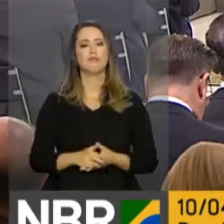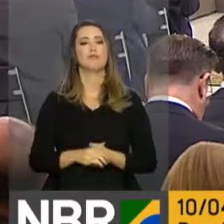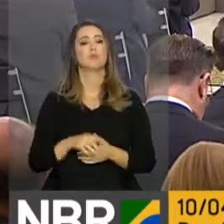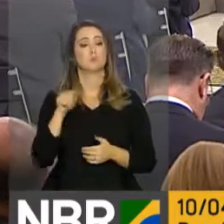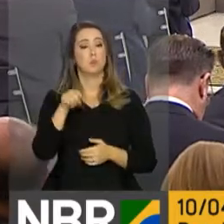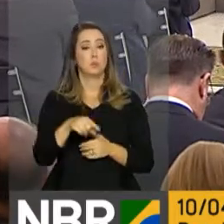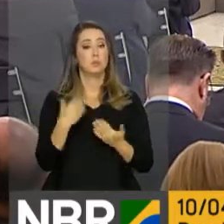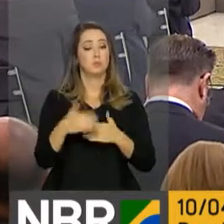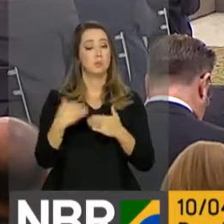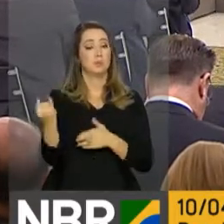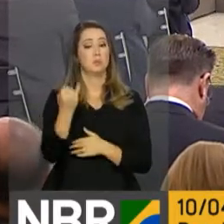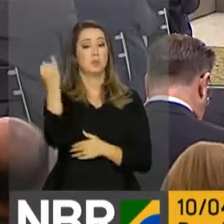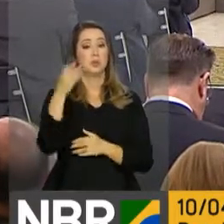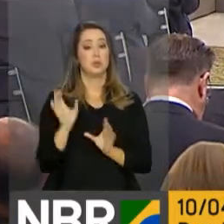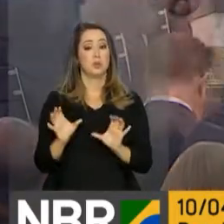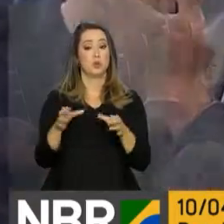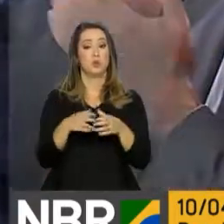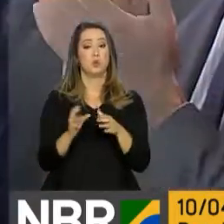desenvolvimento dessa pasta.